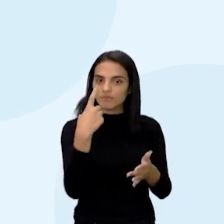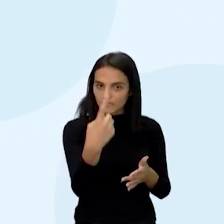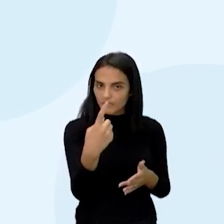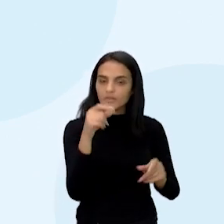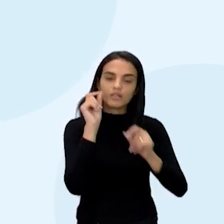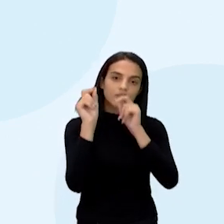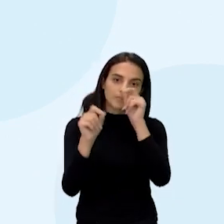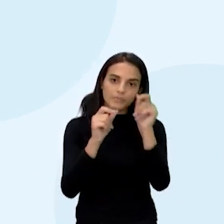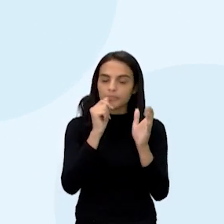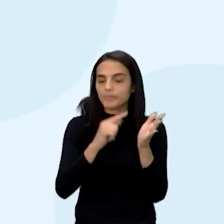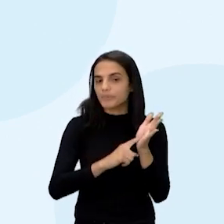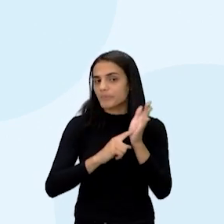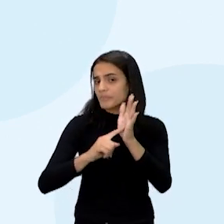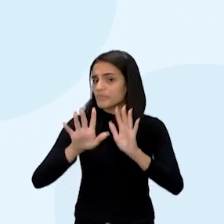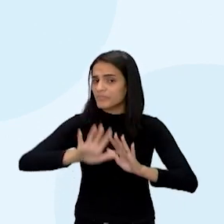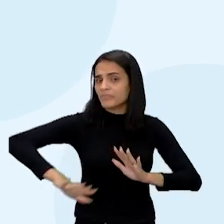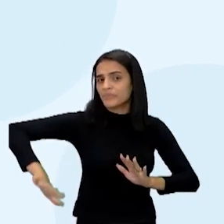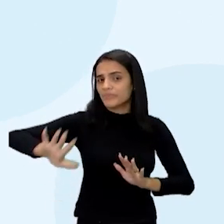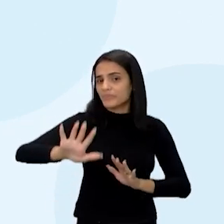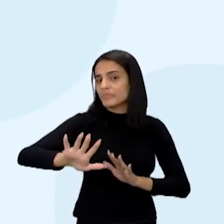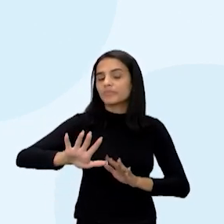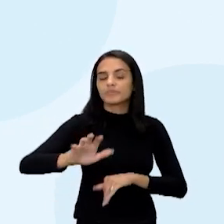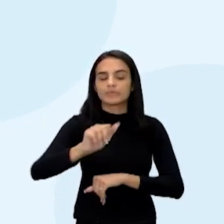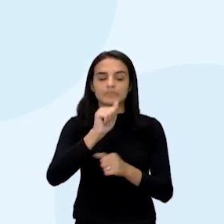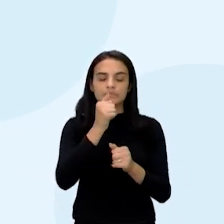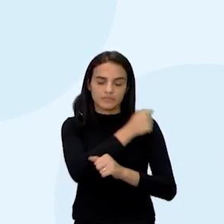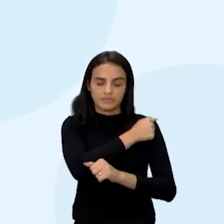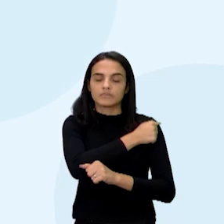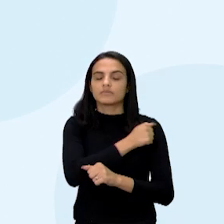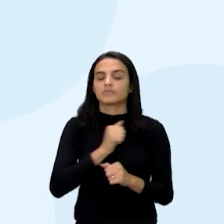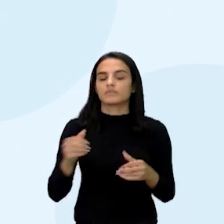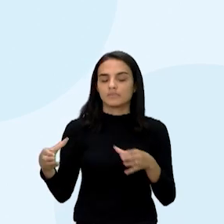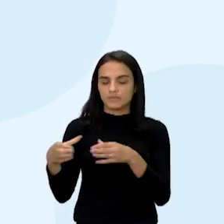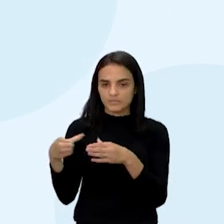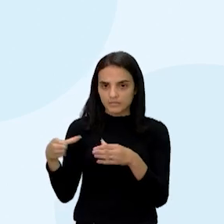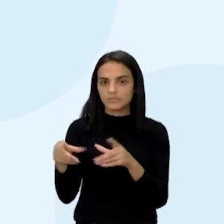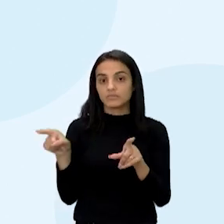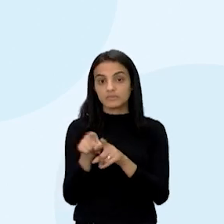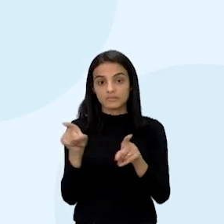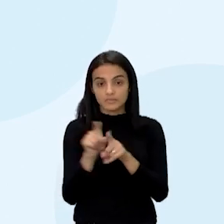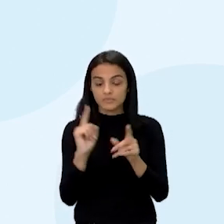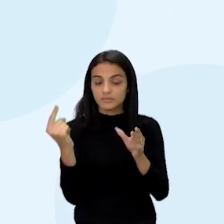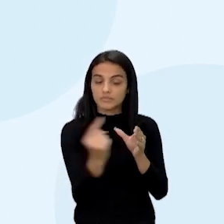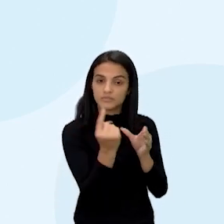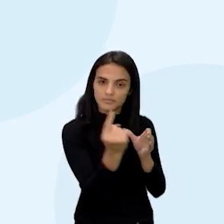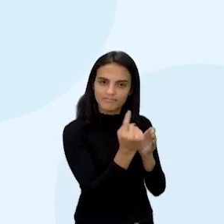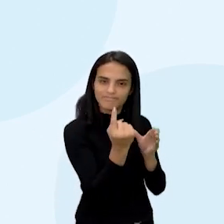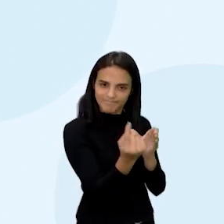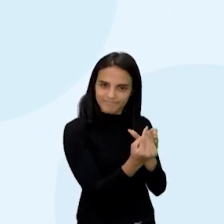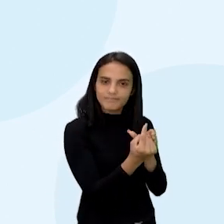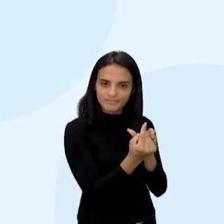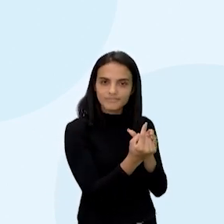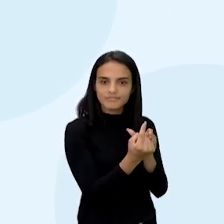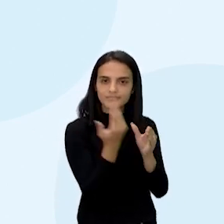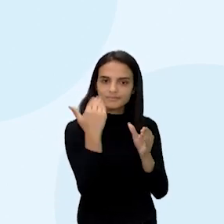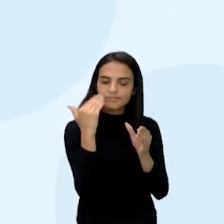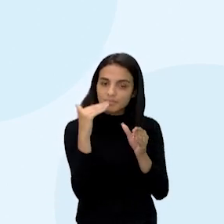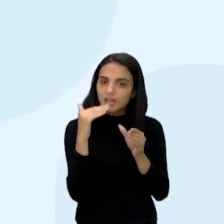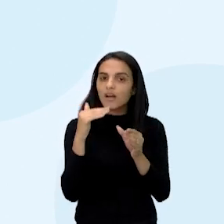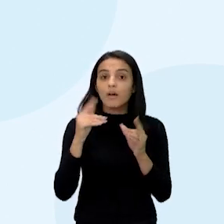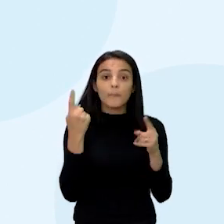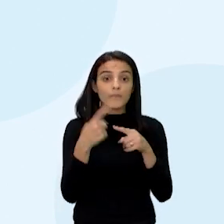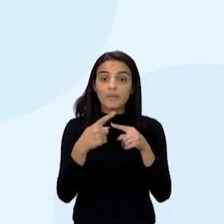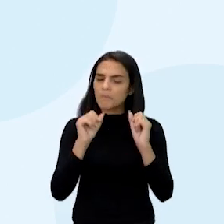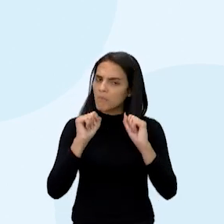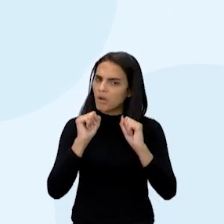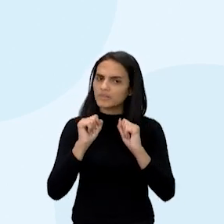ser oferecidas para todos os estudantes da turma, né? Então, é inclusivo nesse sentido o modelo do Renzulli, porque eu posso oferecer